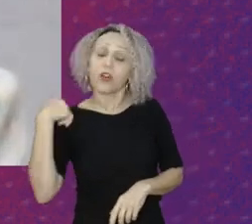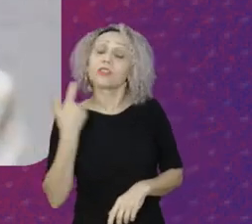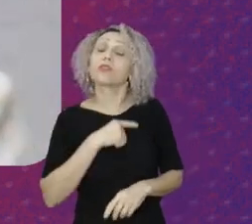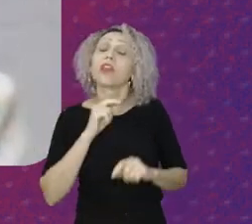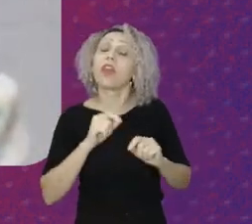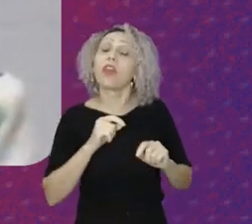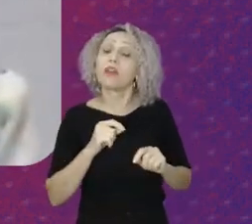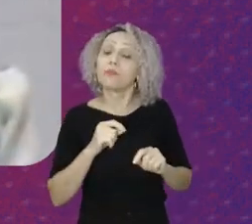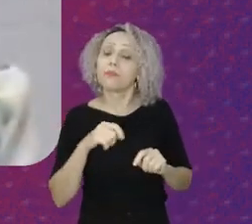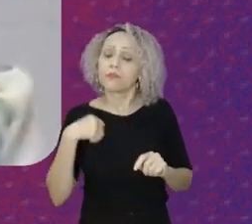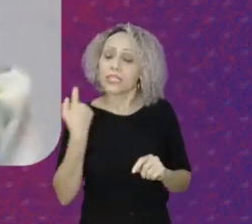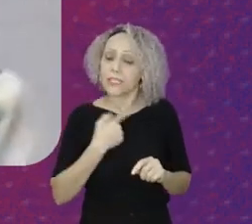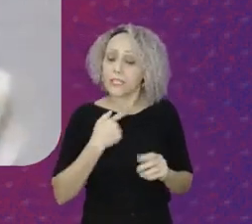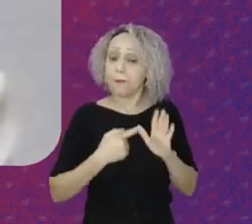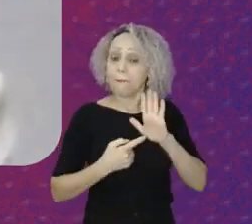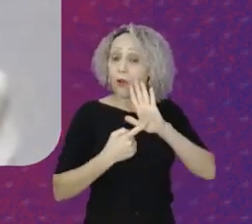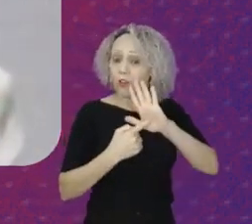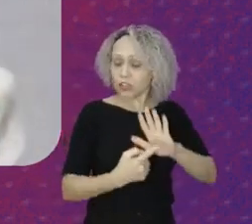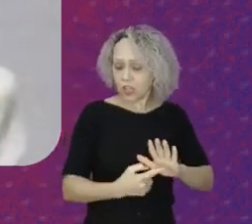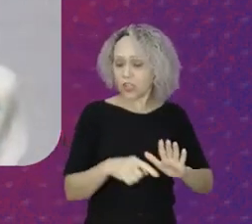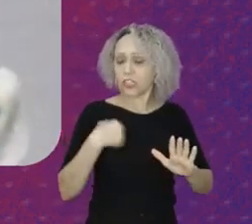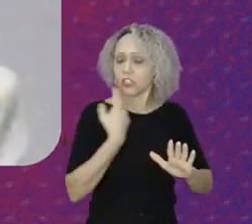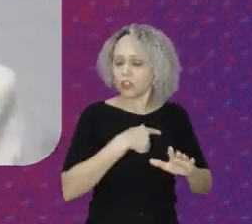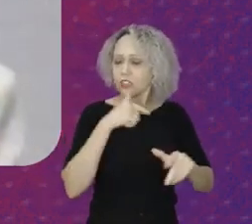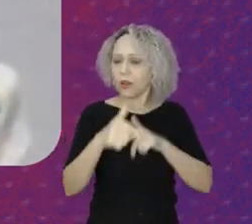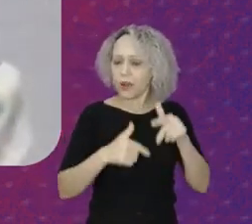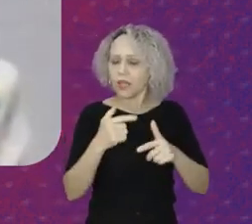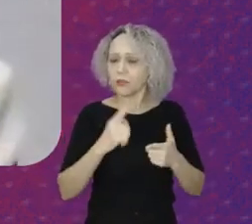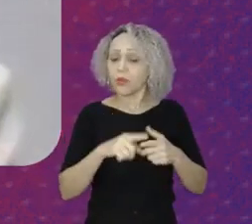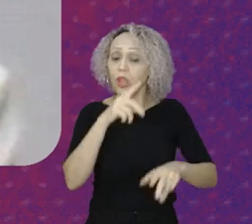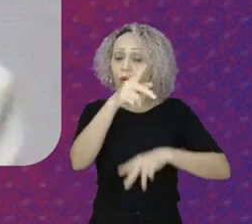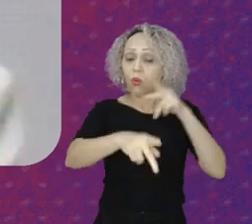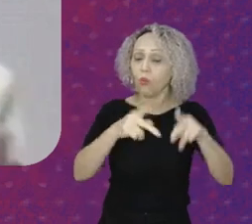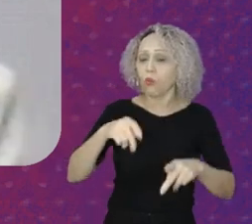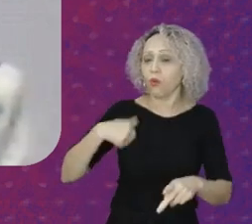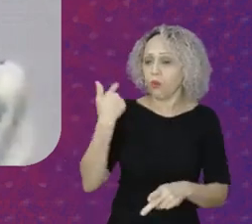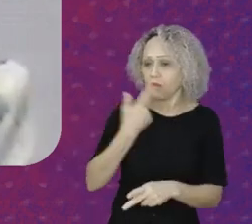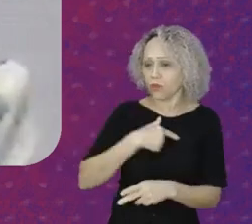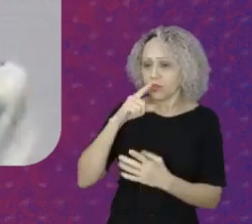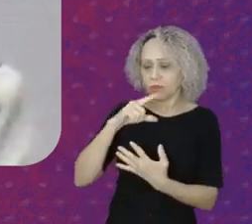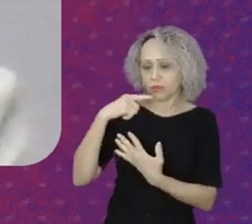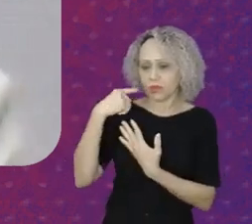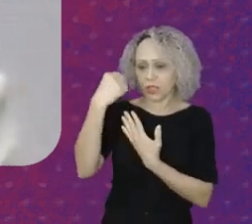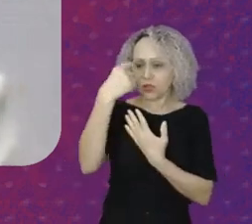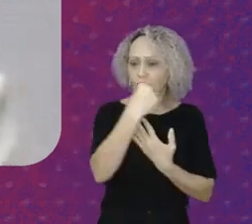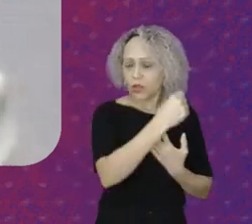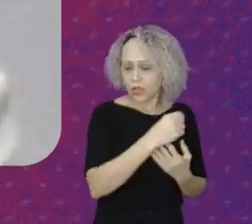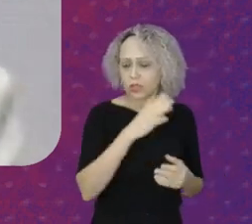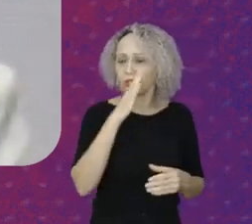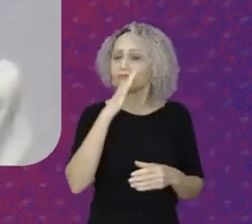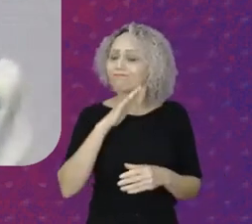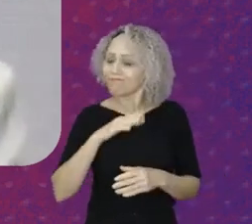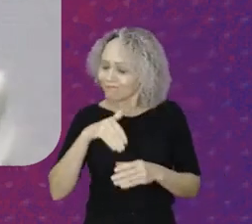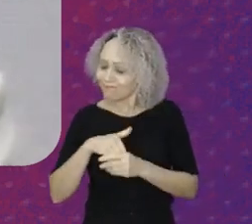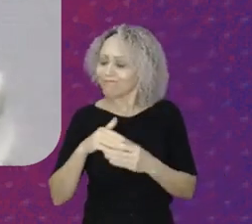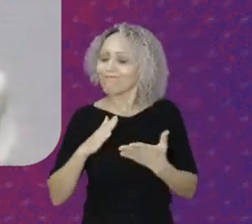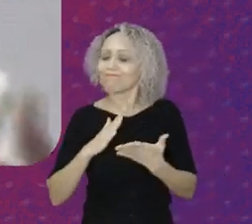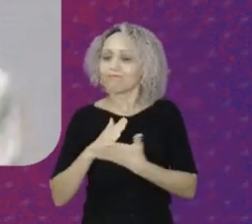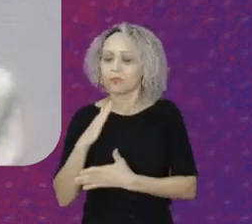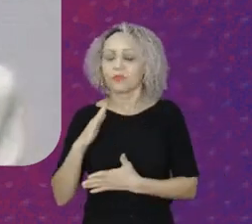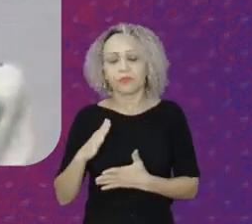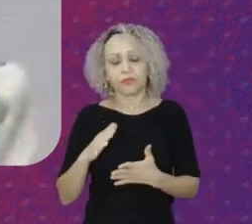poderia ecoar para o Estado como um todo, né? A gente estava trazendo para a ordem do dia uma pauta